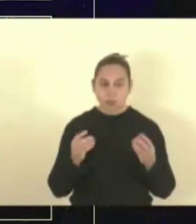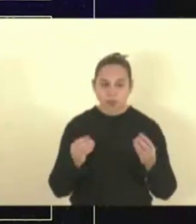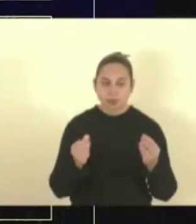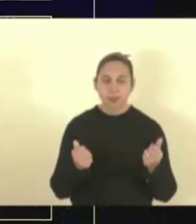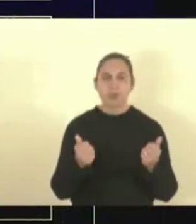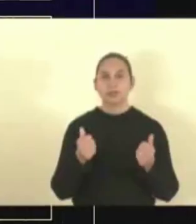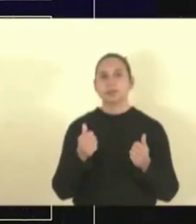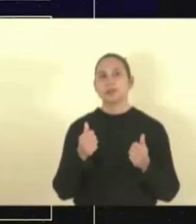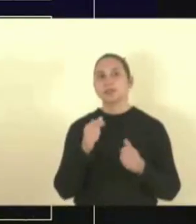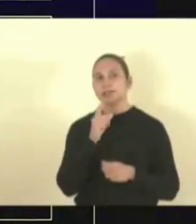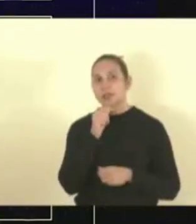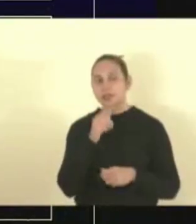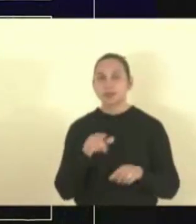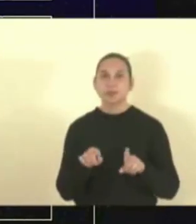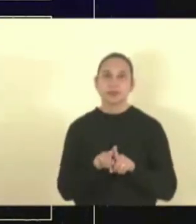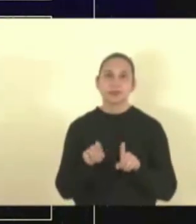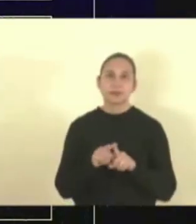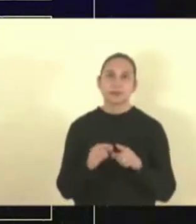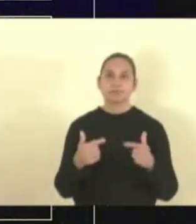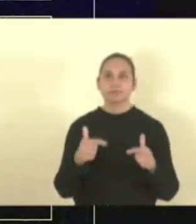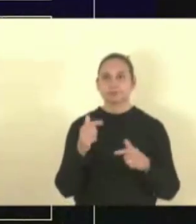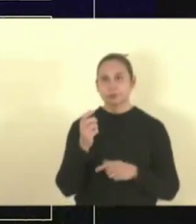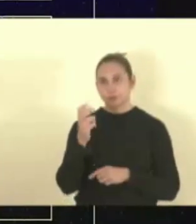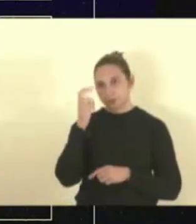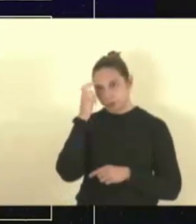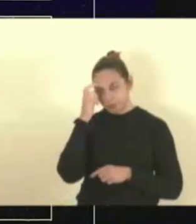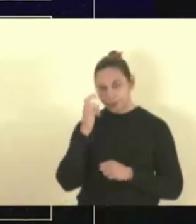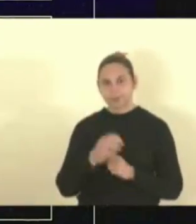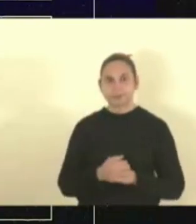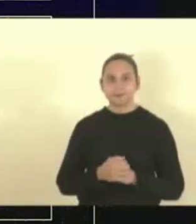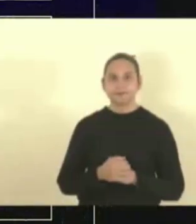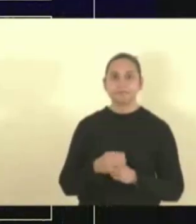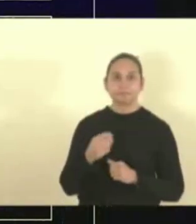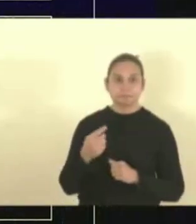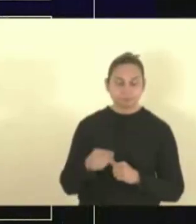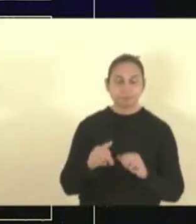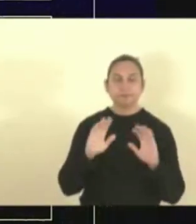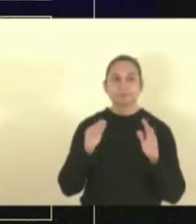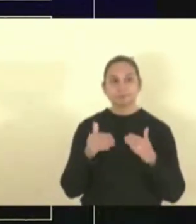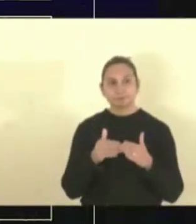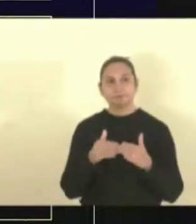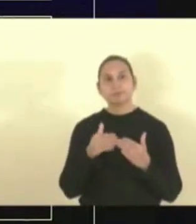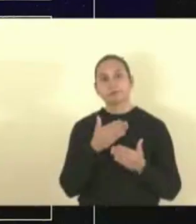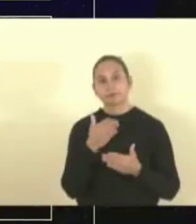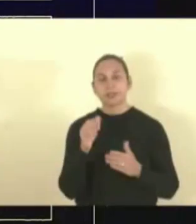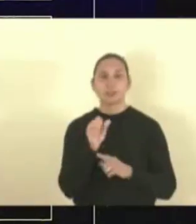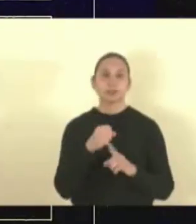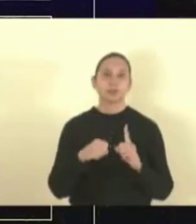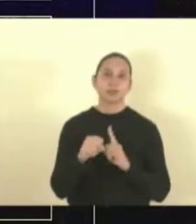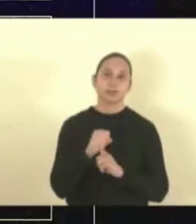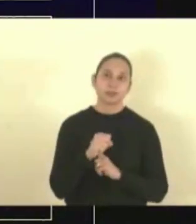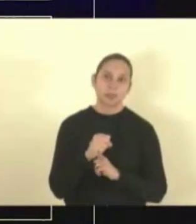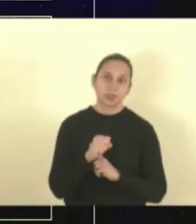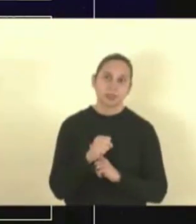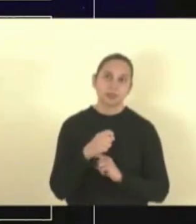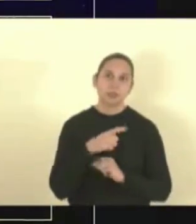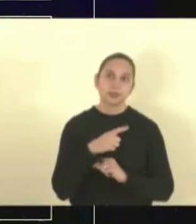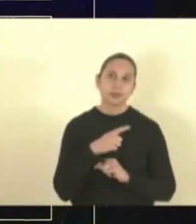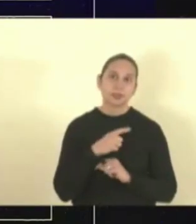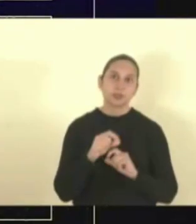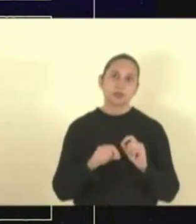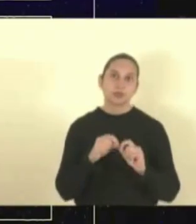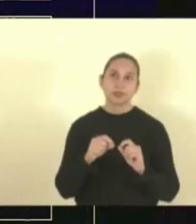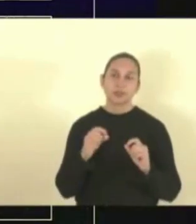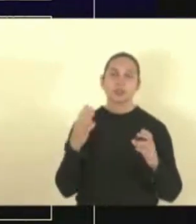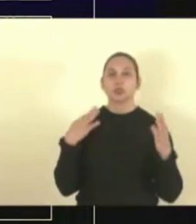etc. E os serviços culturais, né, que proporcionam também um benefício direto à sociedade, como, por exemplo, o tema de recreação e